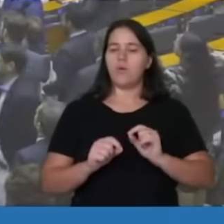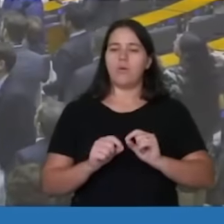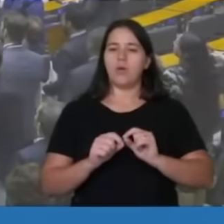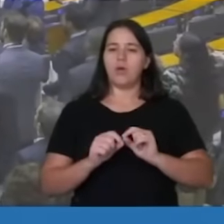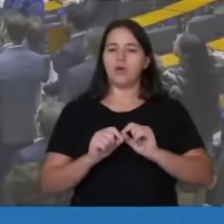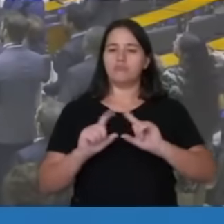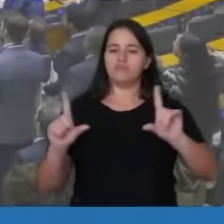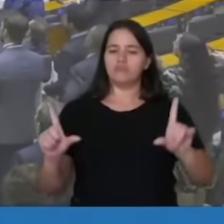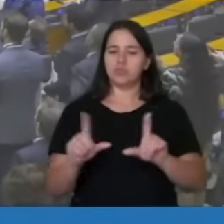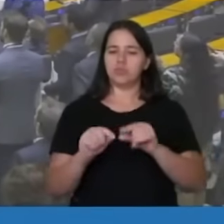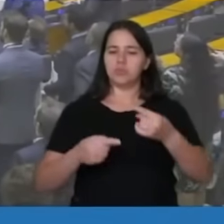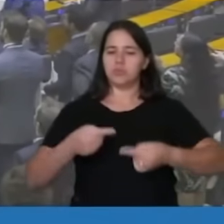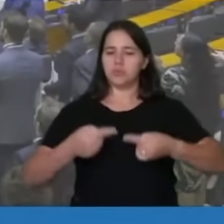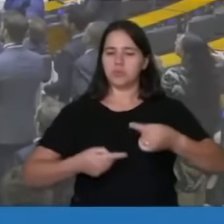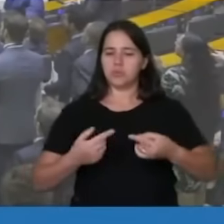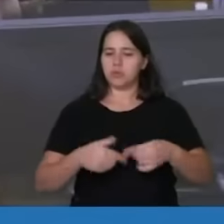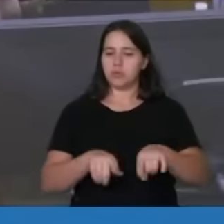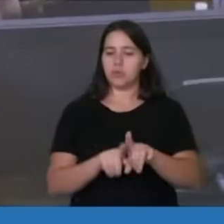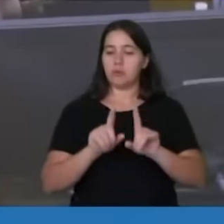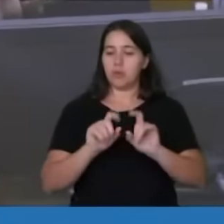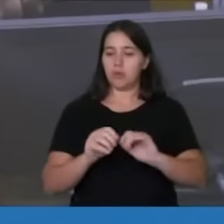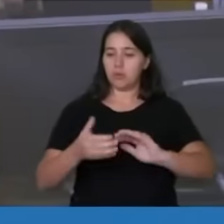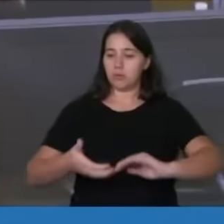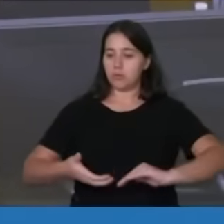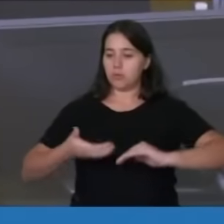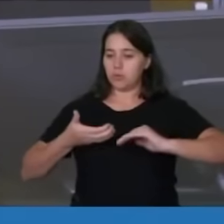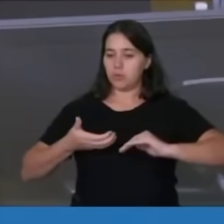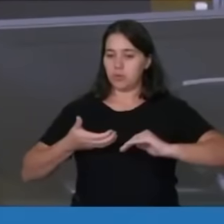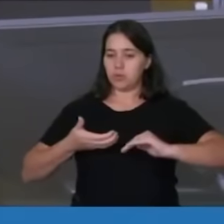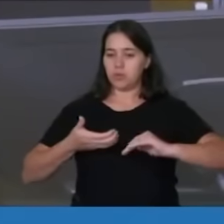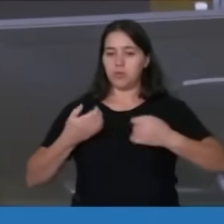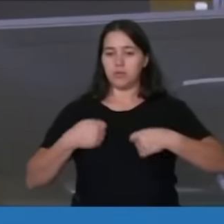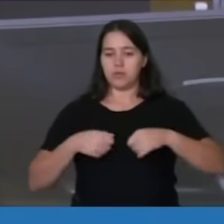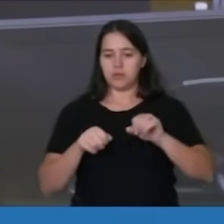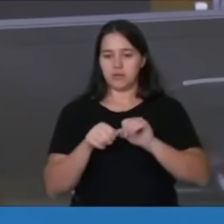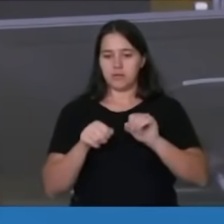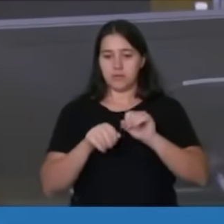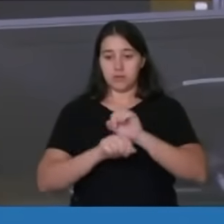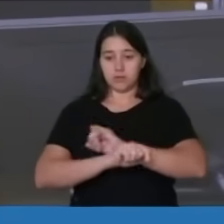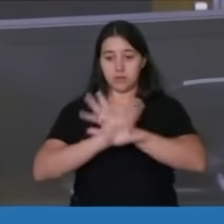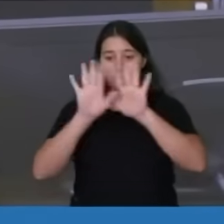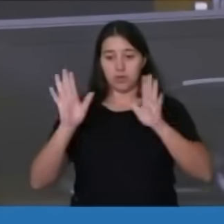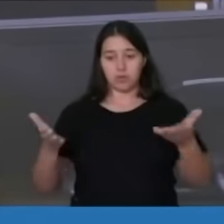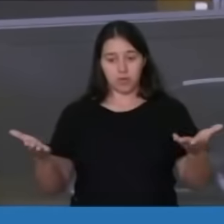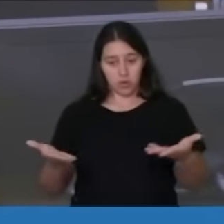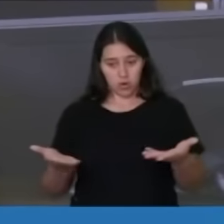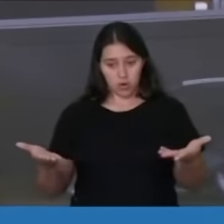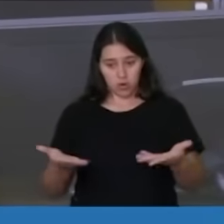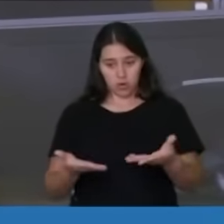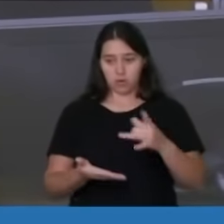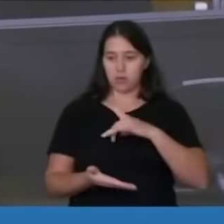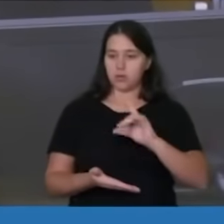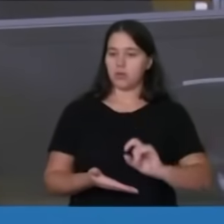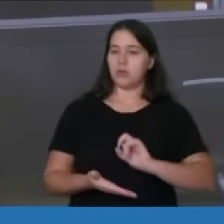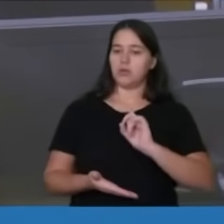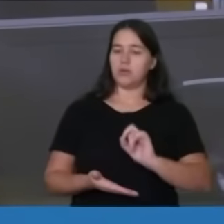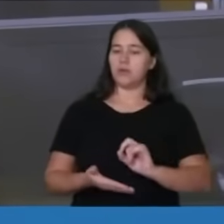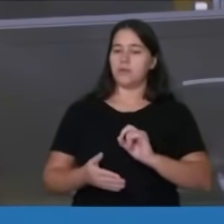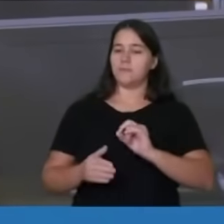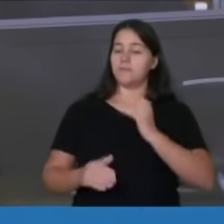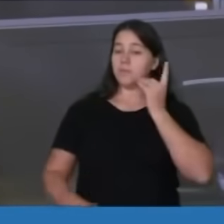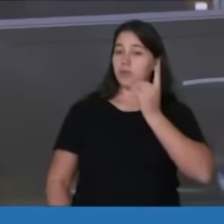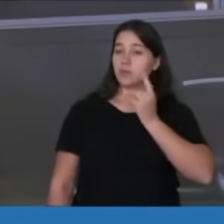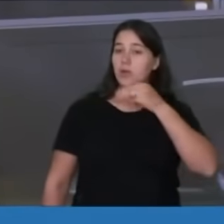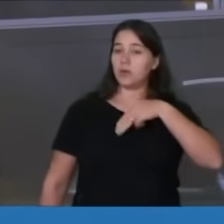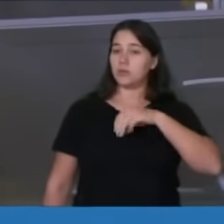eu acho que isso é uma ponderação que o Congresso Nacional deve fazer com muita clareza. Nesse instante nós temos, deputado Marcel,